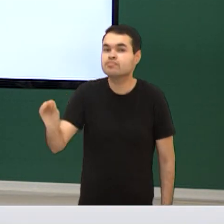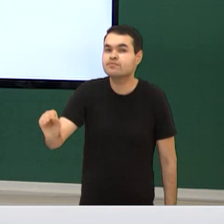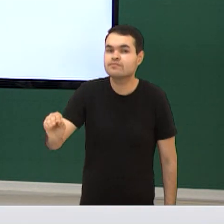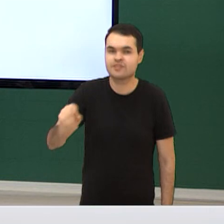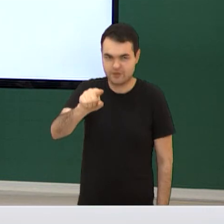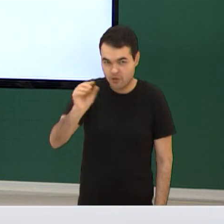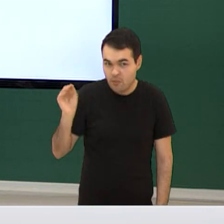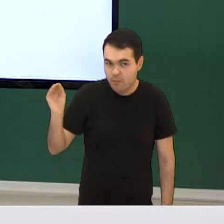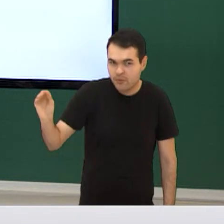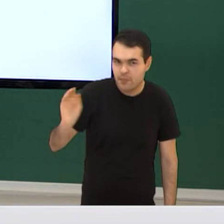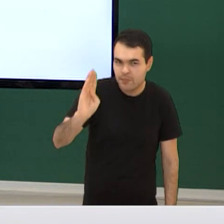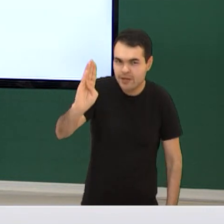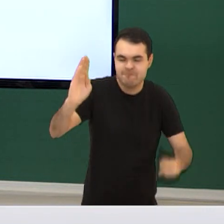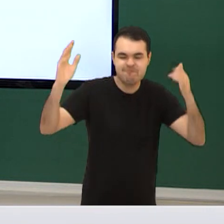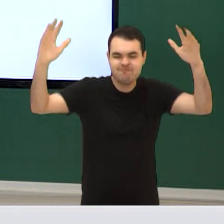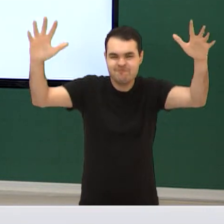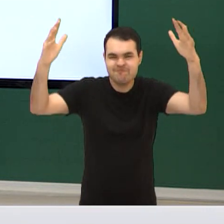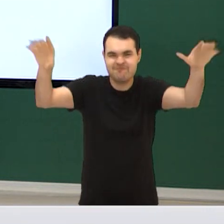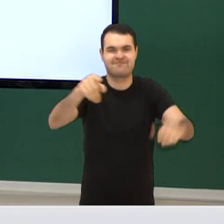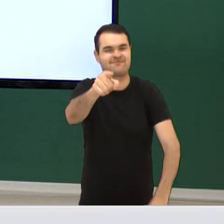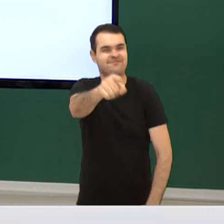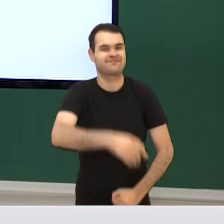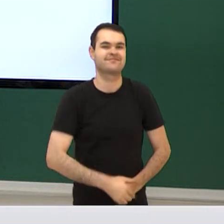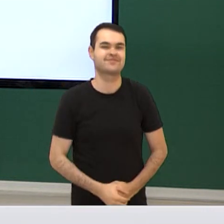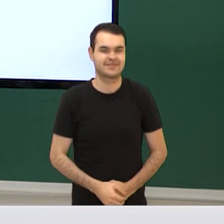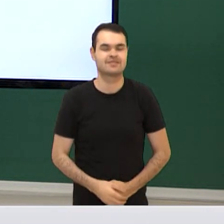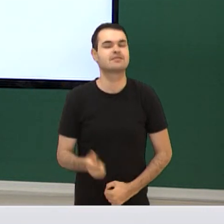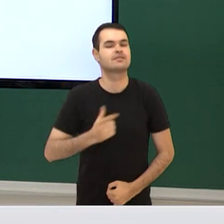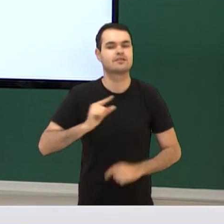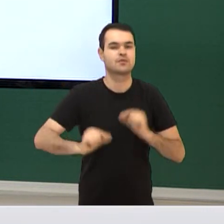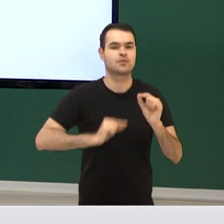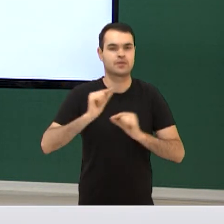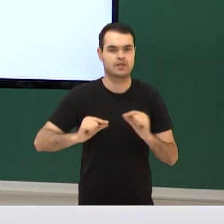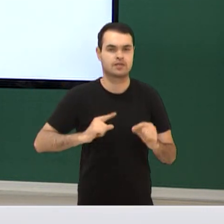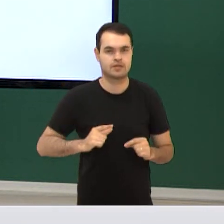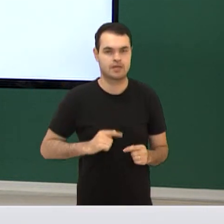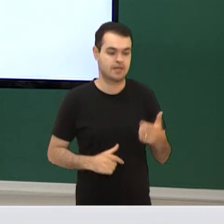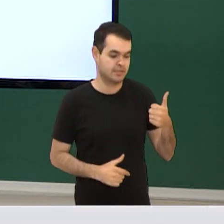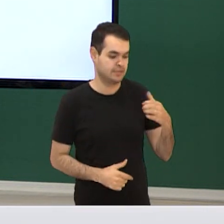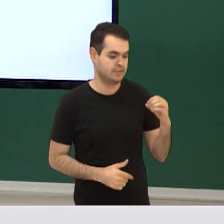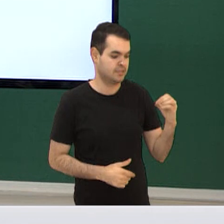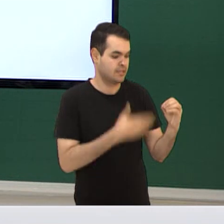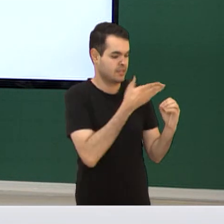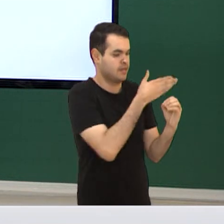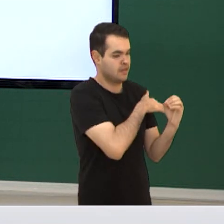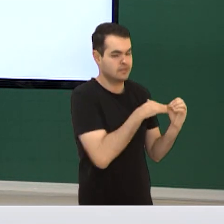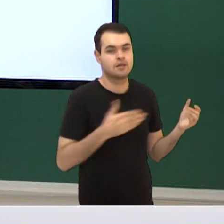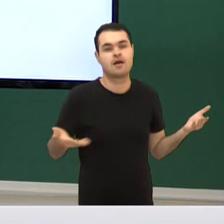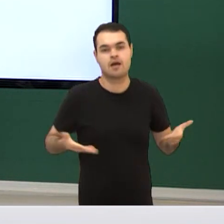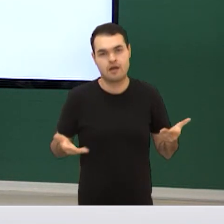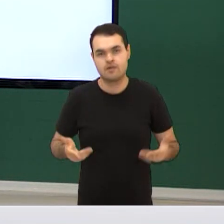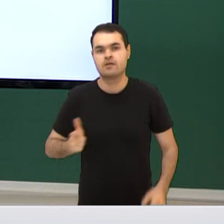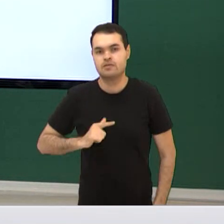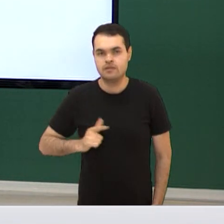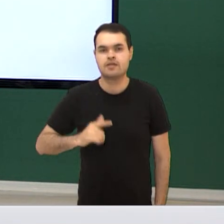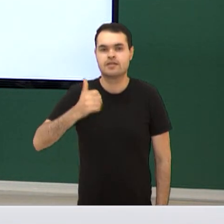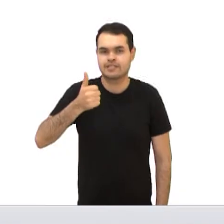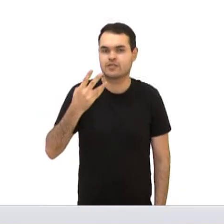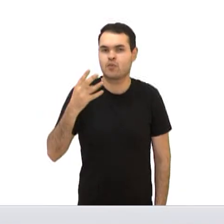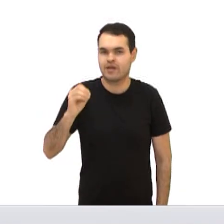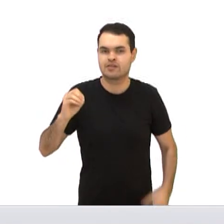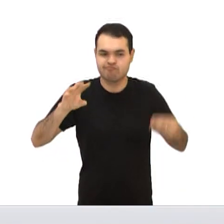anteriormente. Depois do aumento vai ter 40. Vamos pensar um pouquinho. Eu tinha 100. 100 reais, 100 quantidades